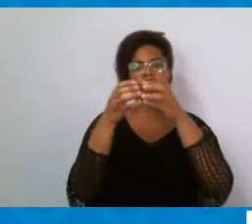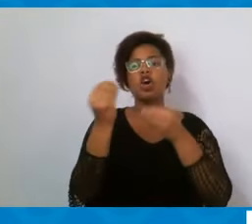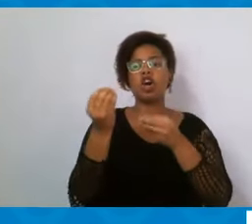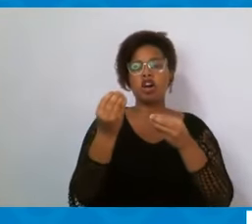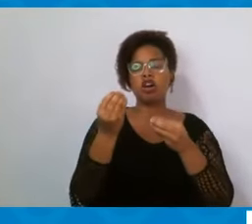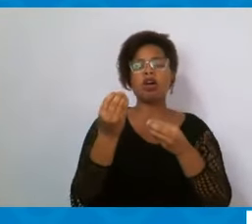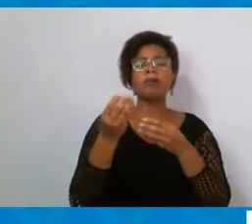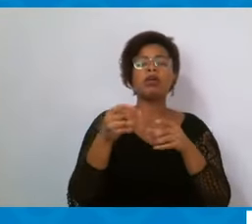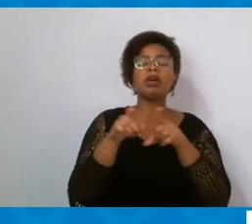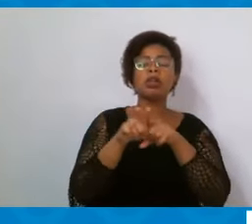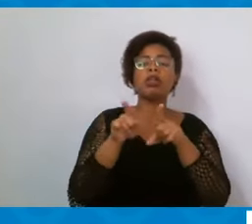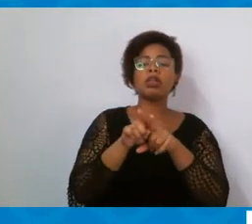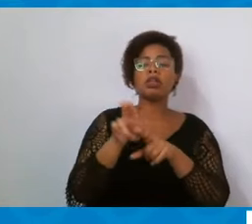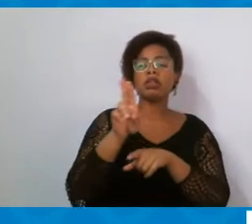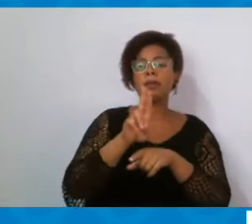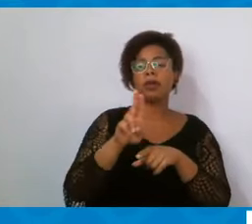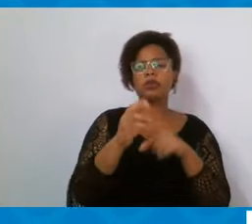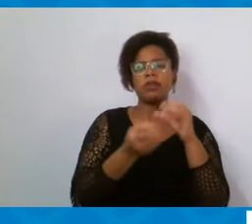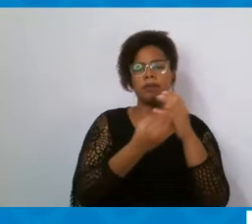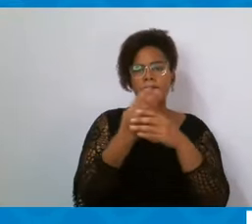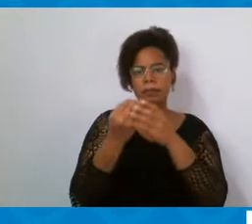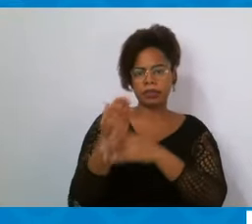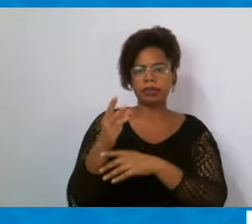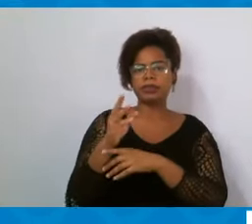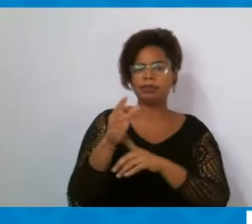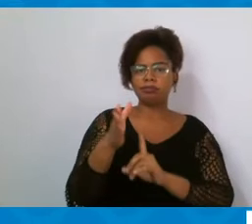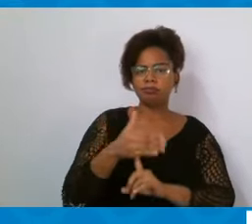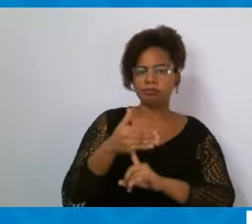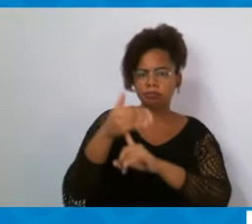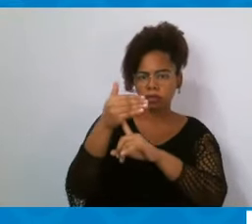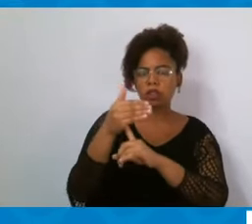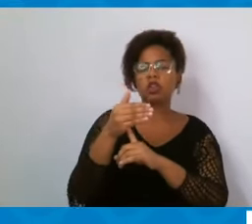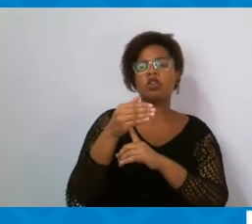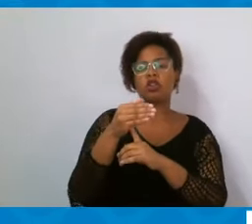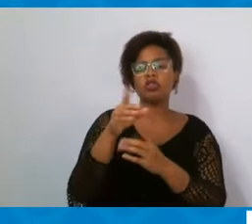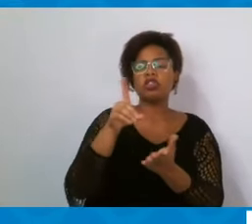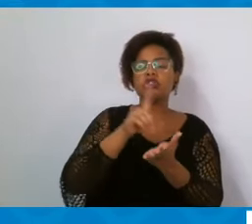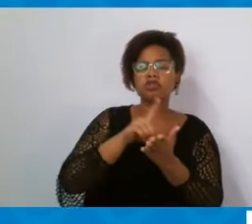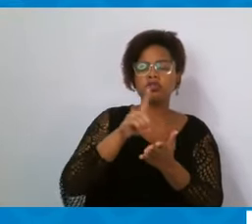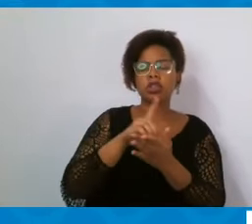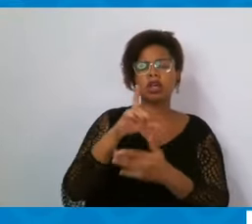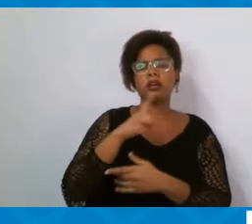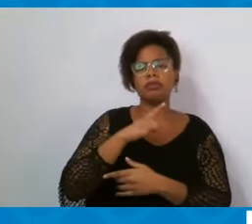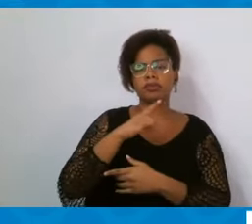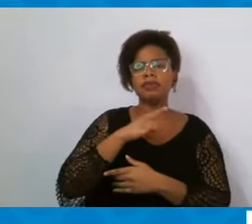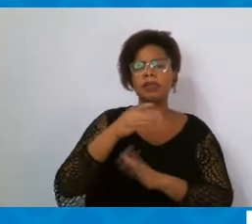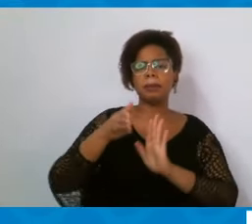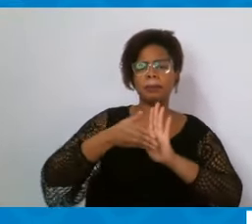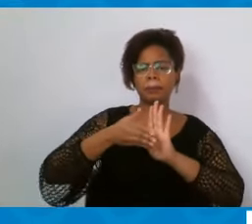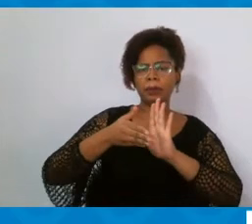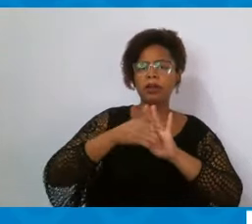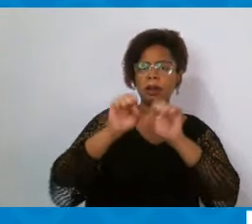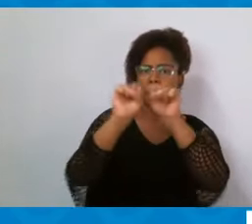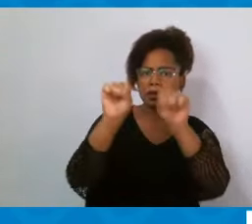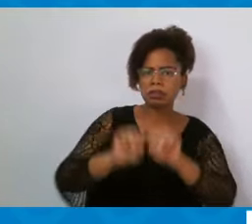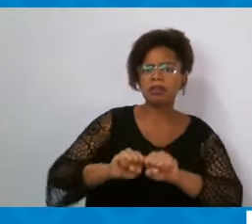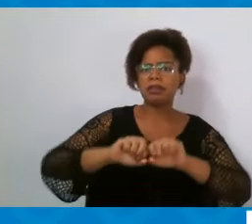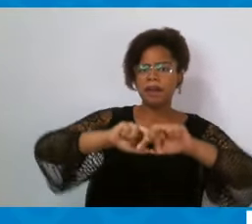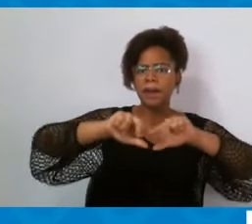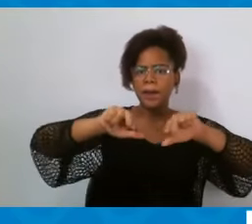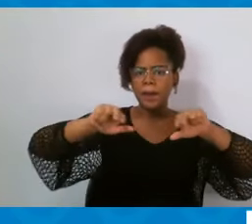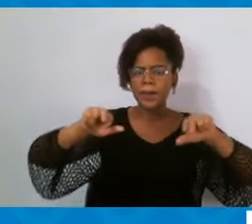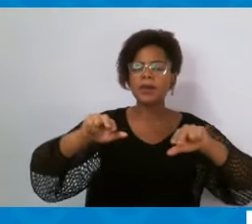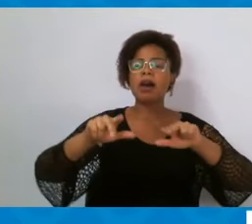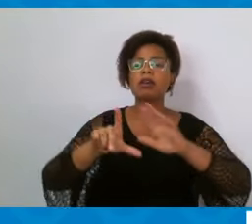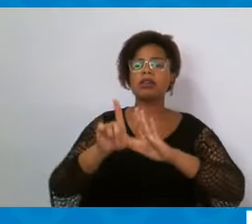tem programas computacionais sendo realizados ali, aqui é o impulsionamento através da pressão de um líquido, que é a água